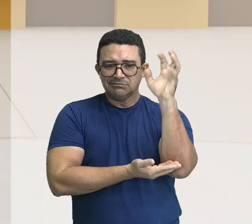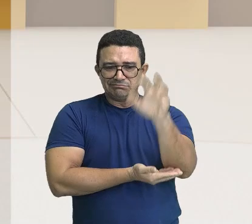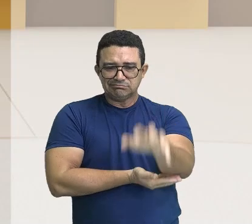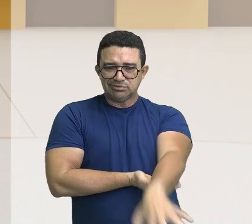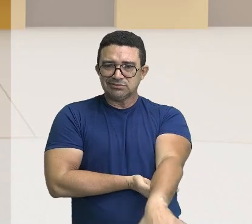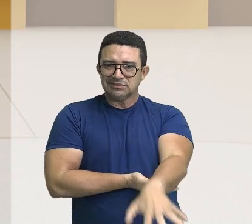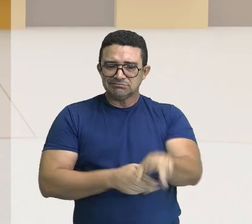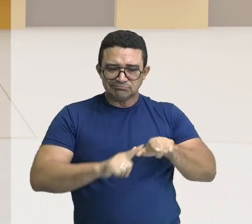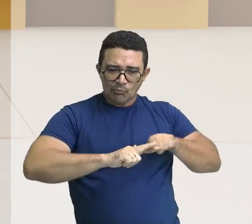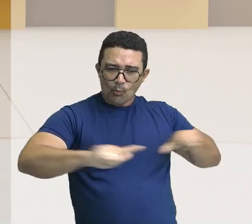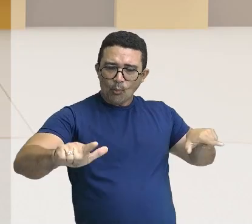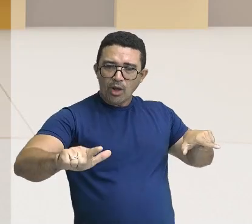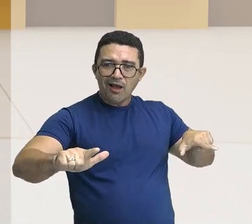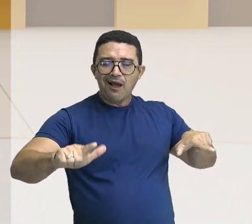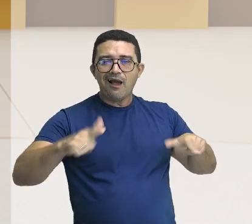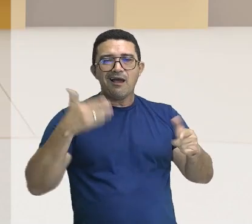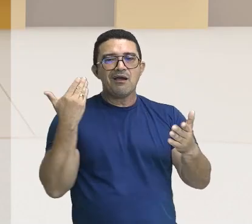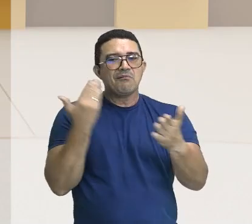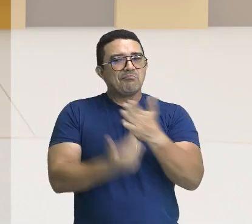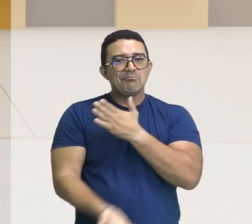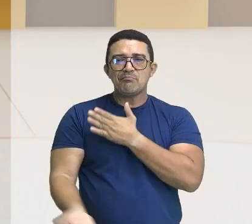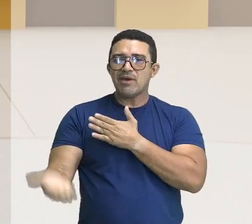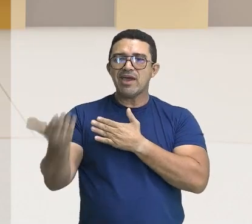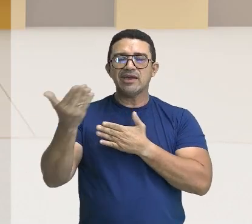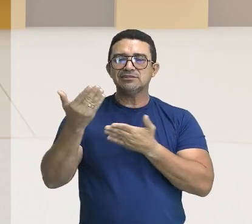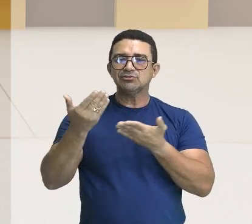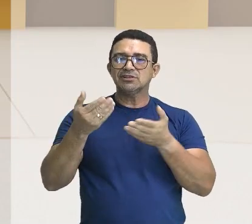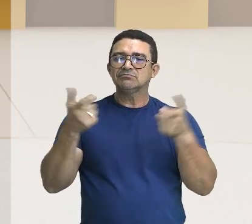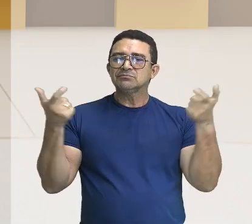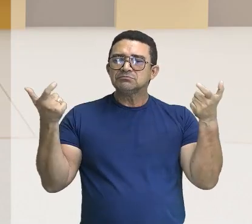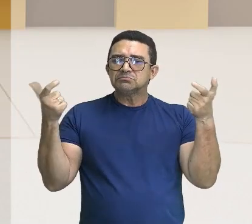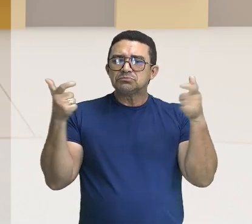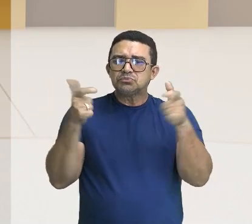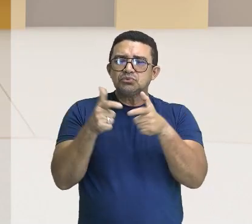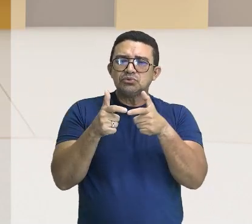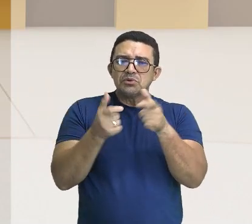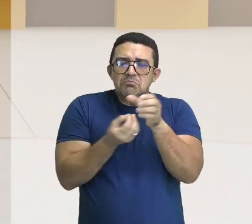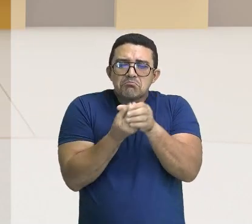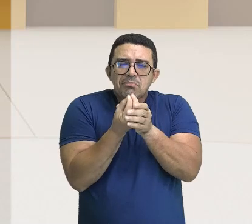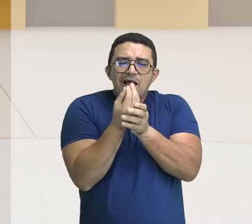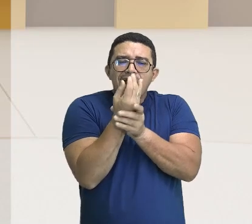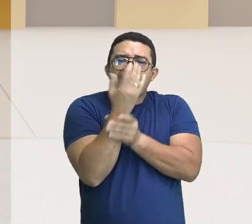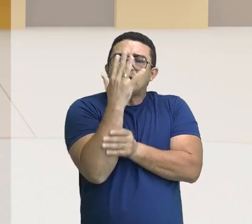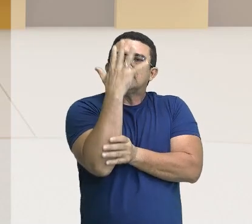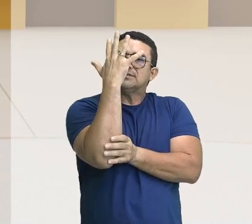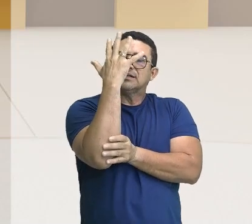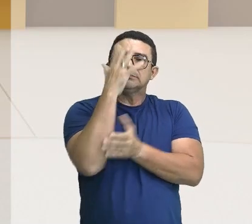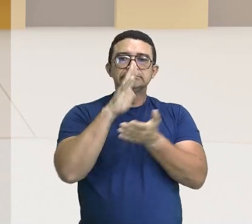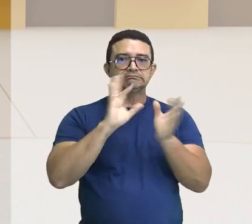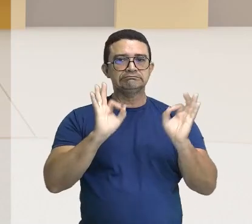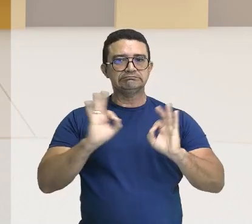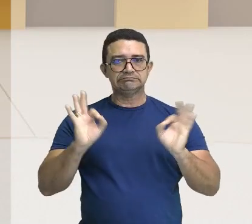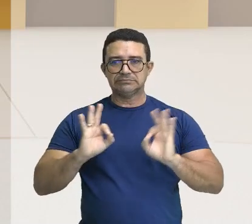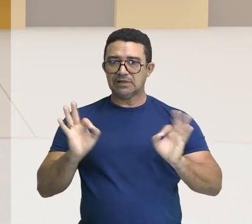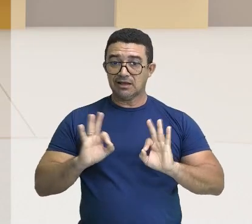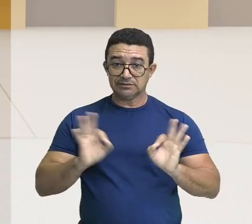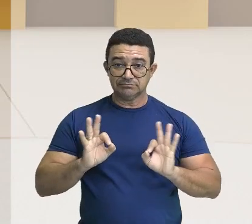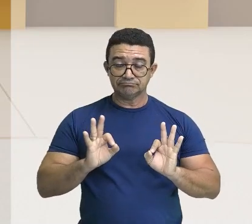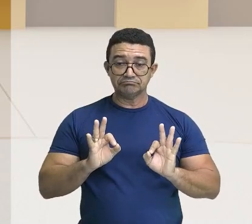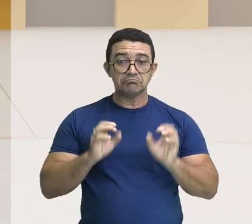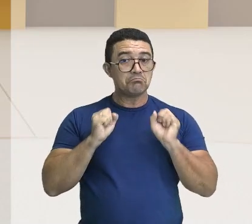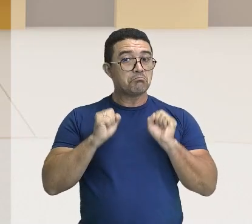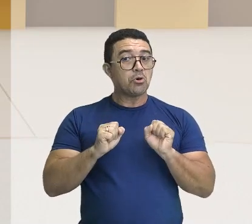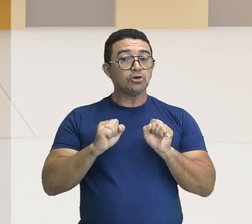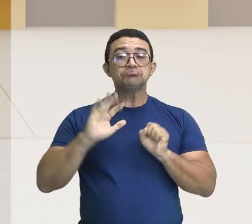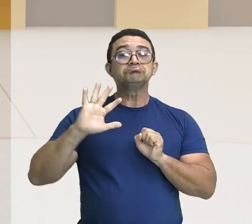A perda de nutrientes e reduzindo a fertilidade, o que pode resultar, olha